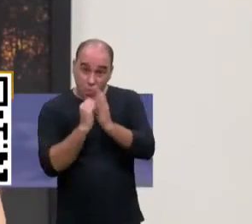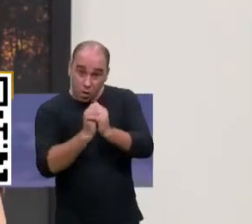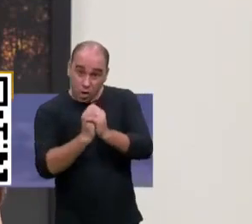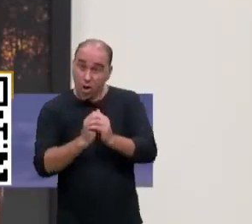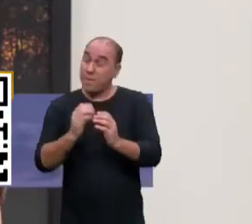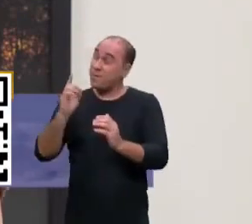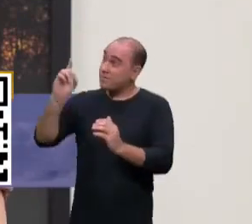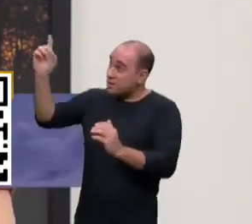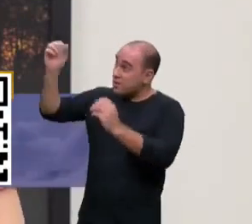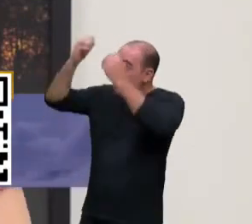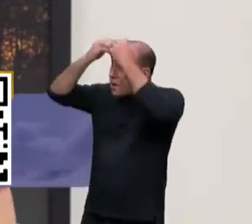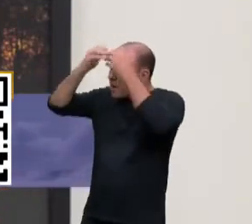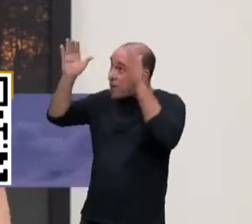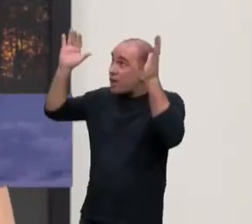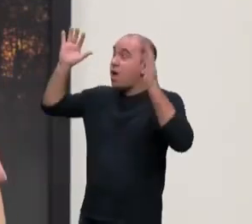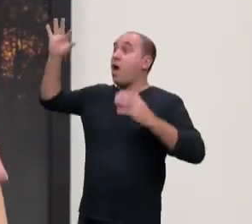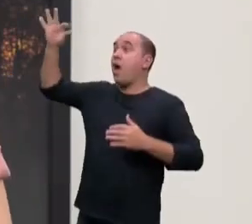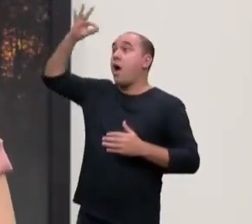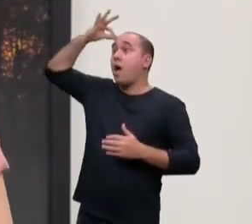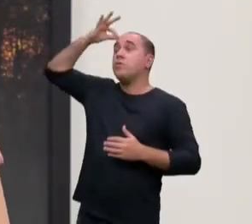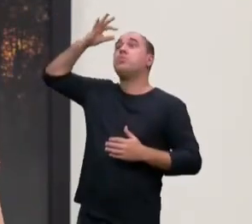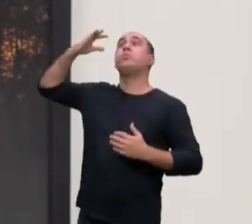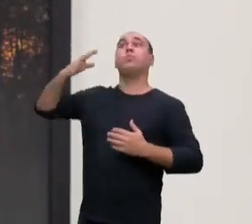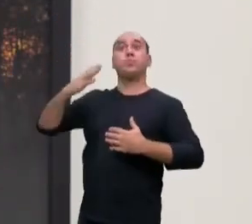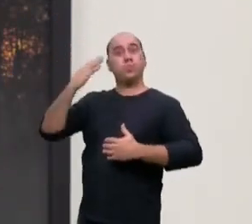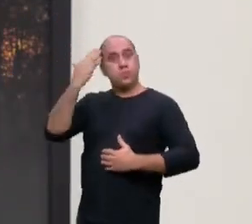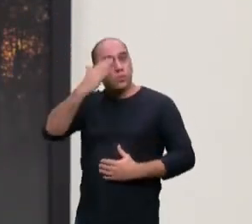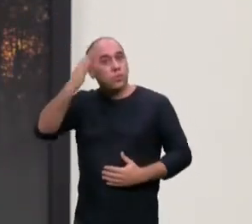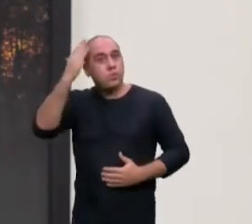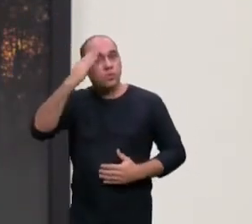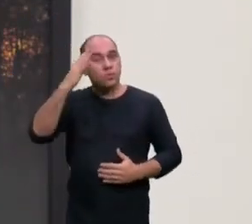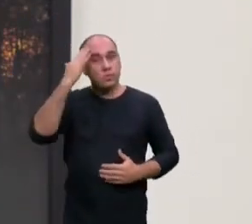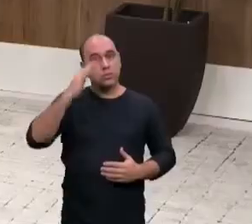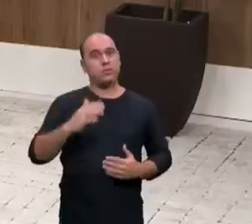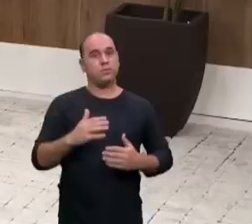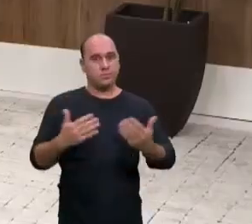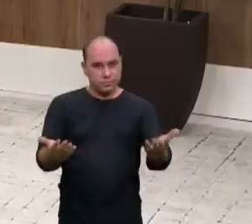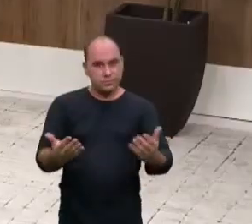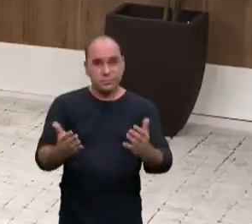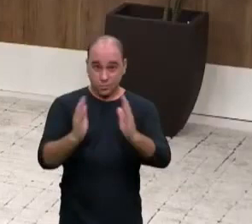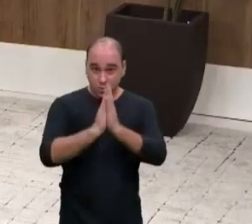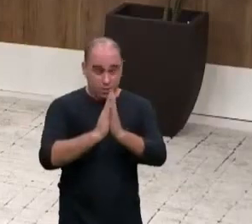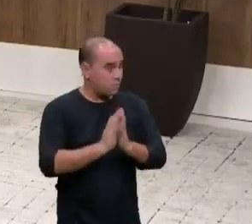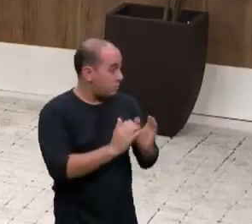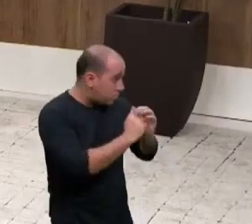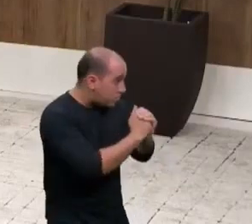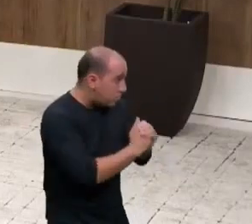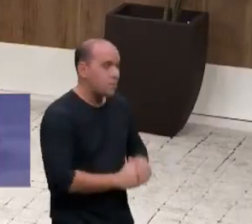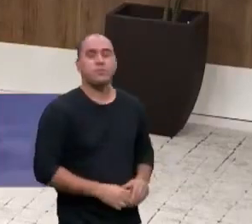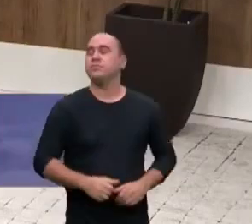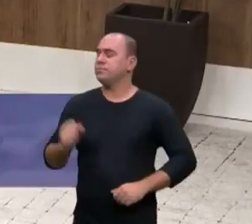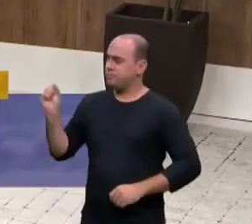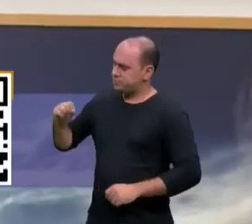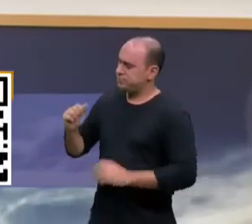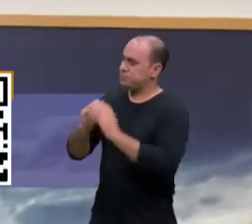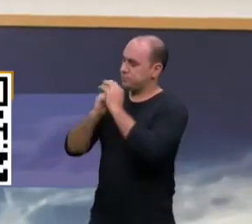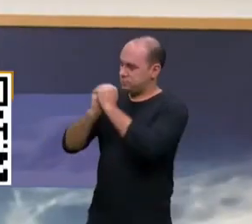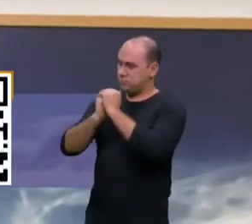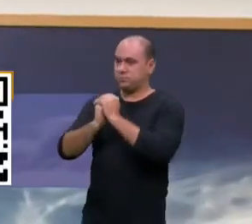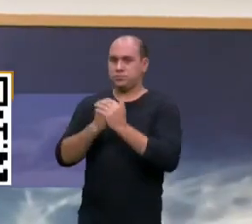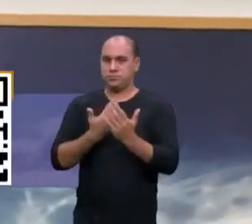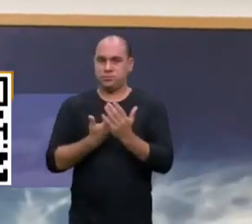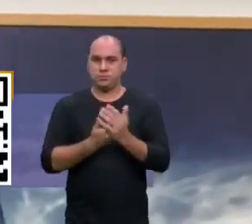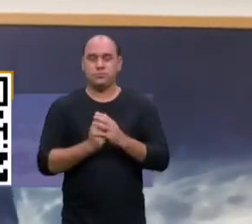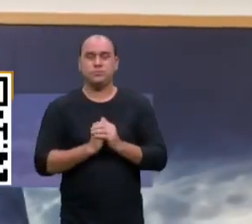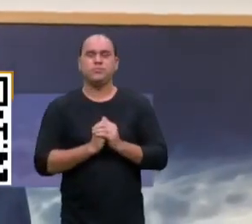entendimento a nossa a palavra dele possa estar no nosso coração para que a gente não peque contra ele mas pastor vamos orar exatamente nós vamos orar agora